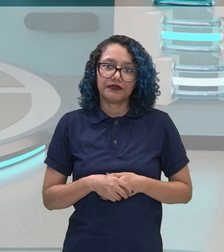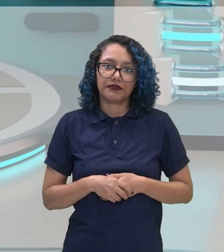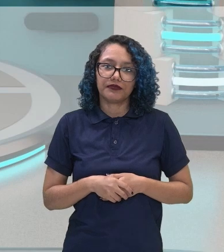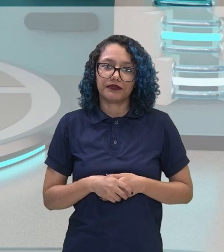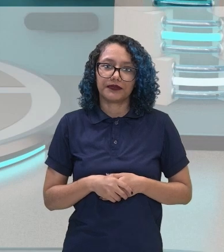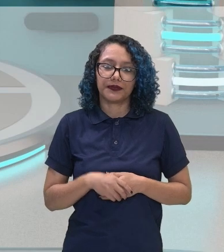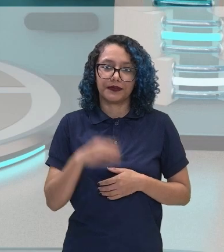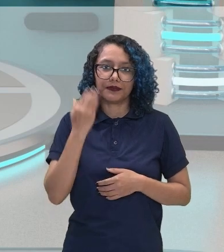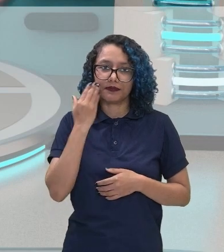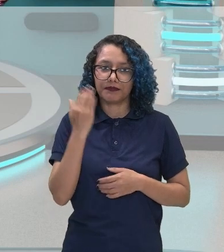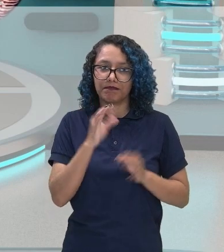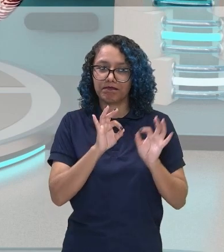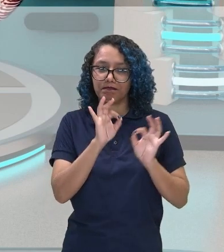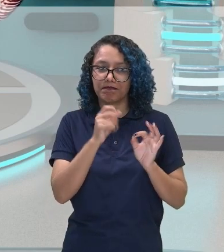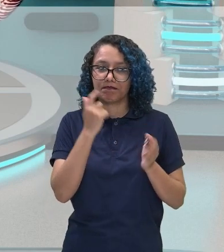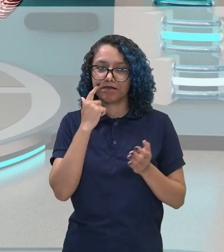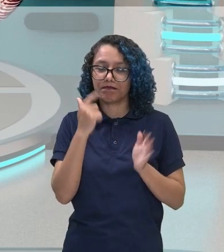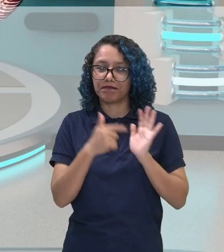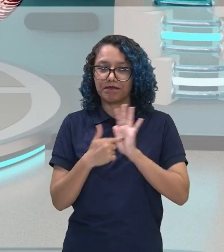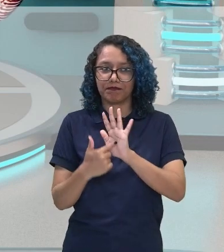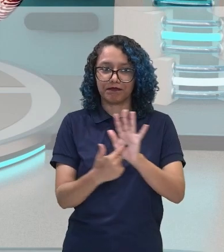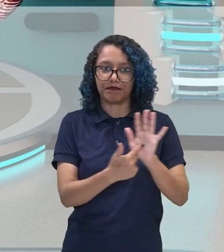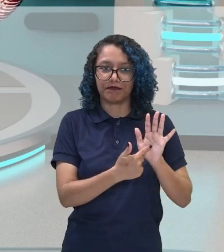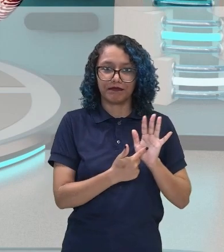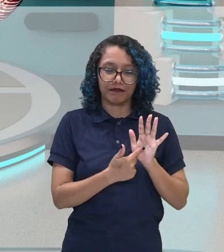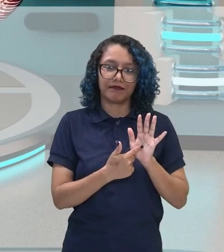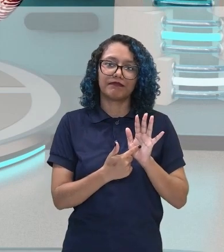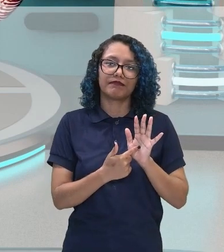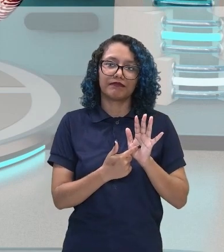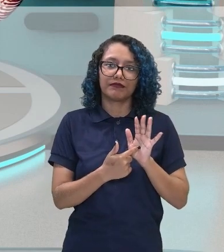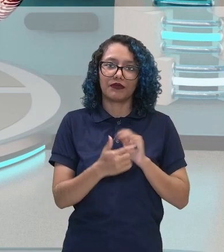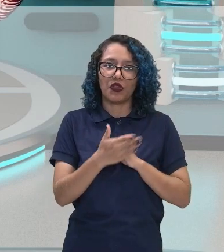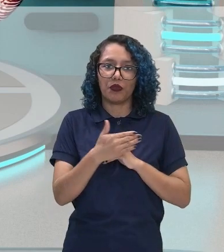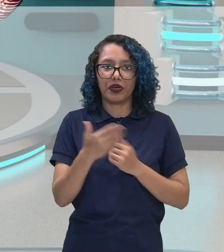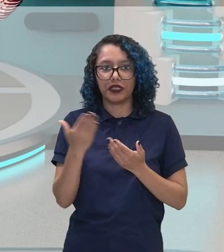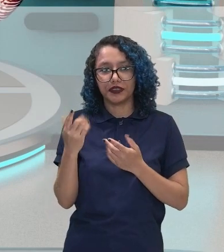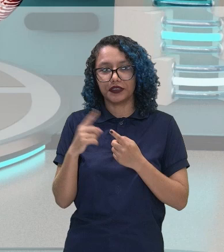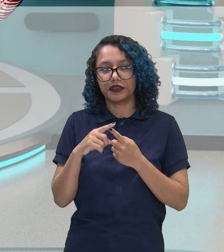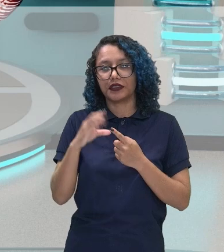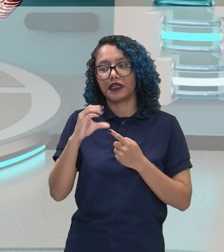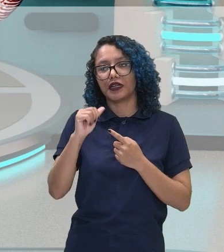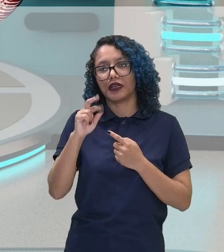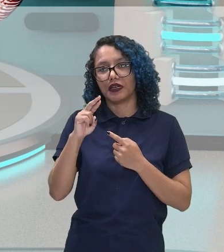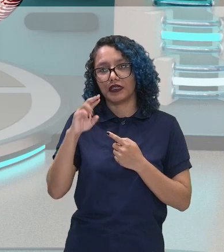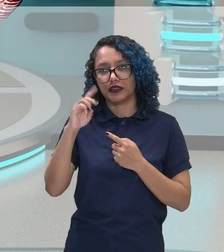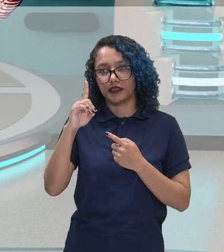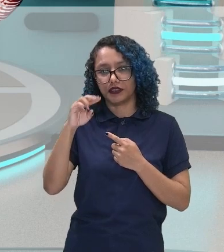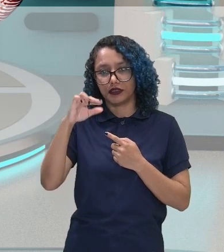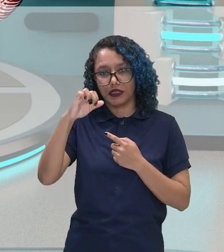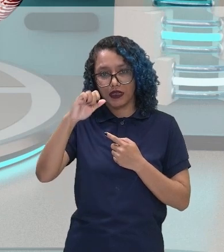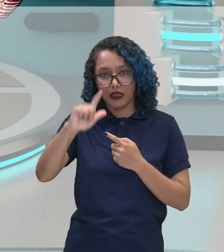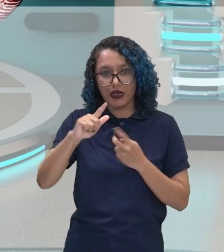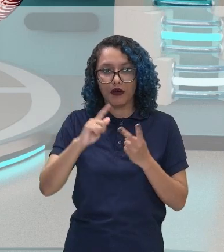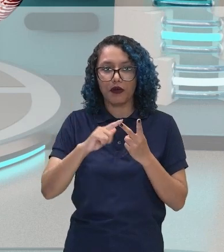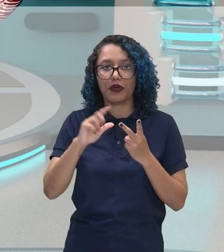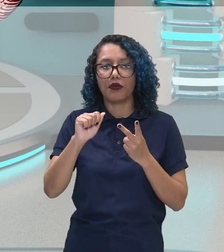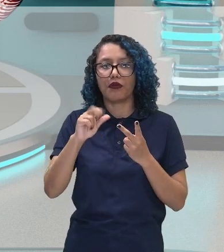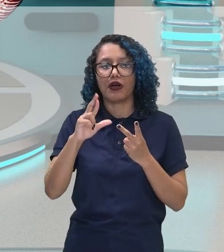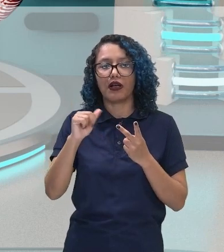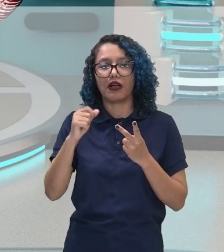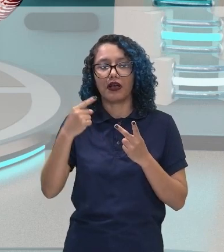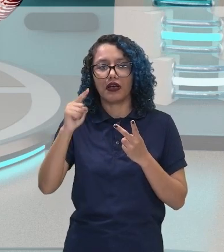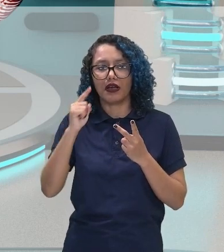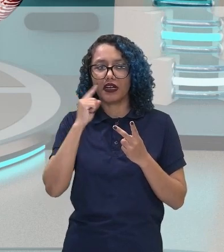fossem feito, né, aqui para vocês, representar o Cardinal e o Acaradisco, né? São diferentes e